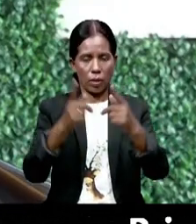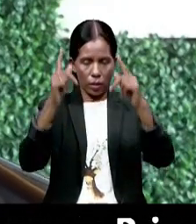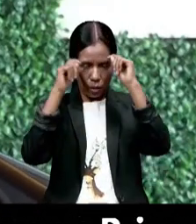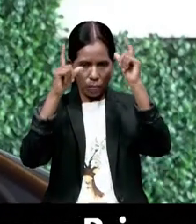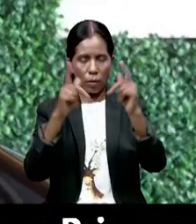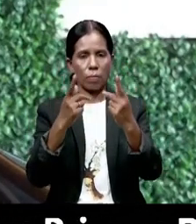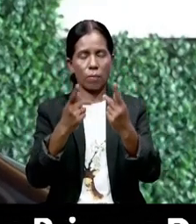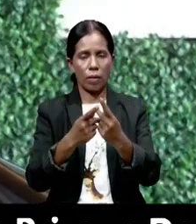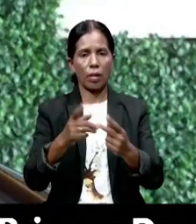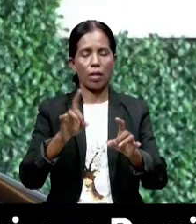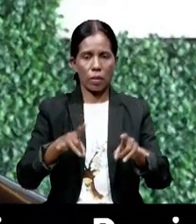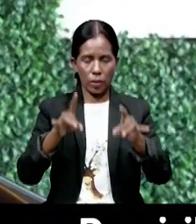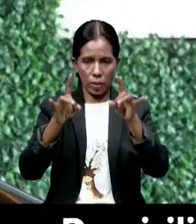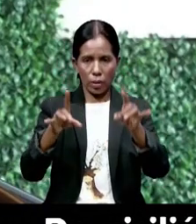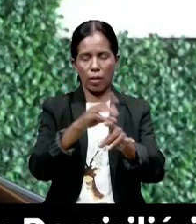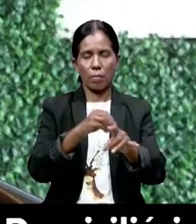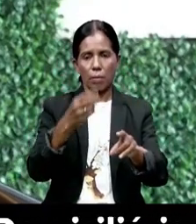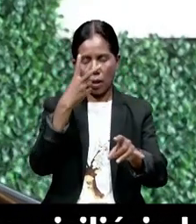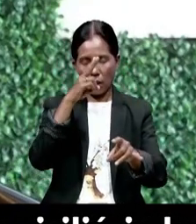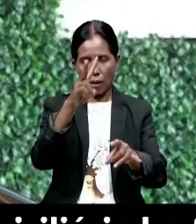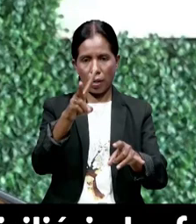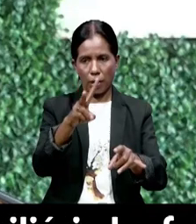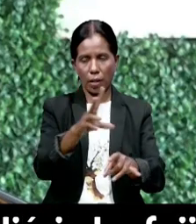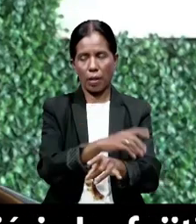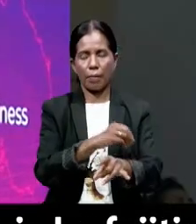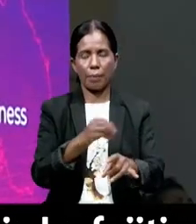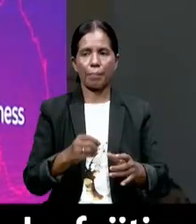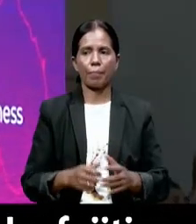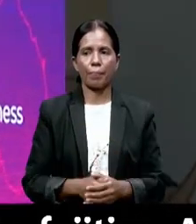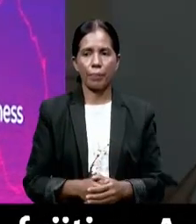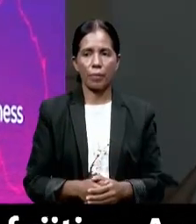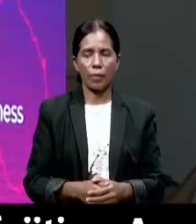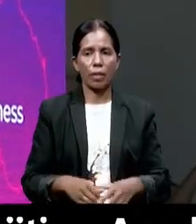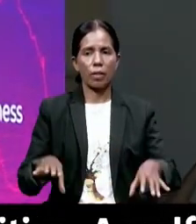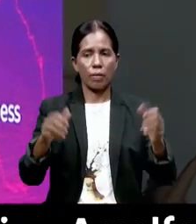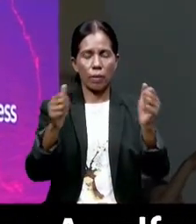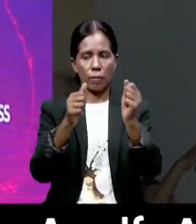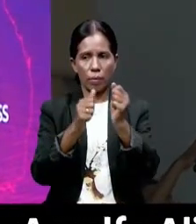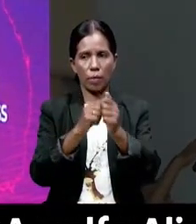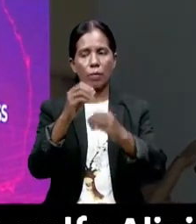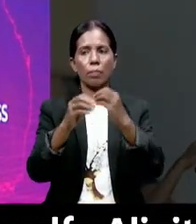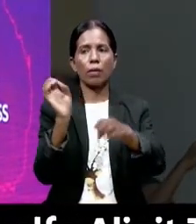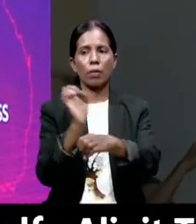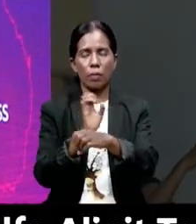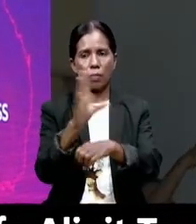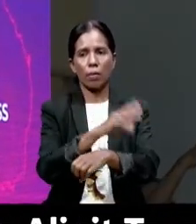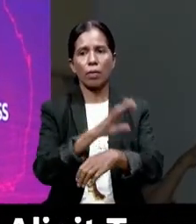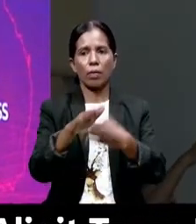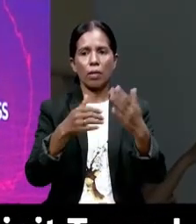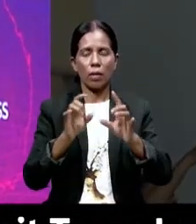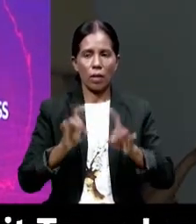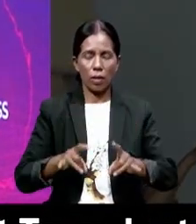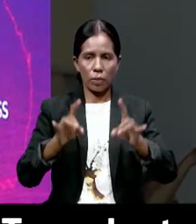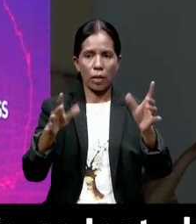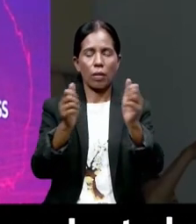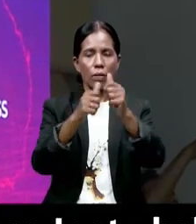Australia Nobel hare explora possibilidade para tohal parceria conferência ne buka tuhamet in relação econômico no empresarial entre Australia ho